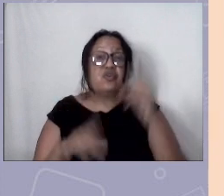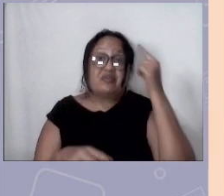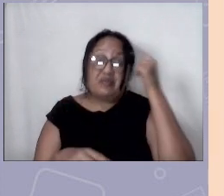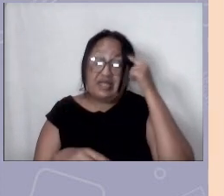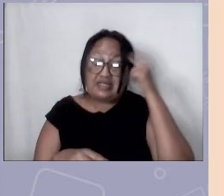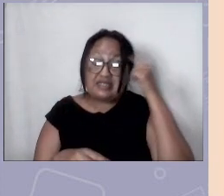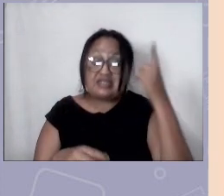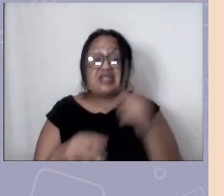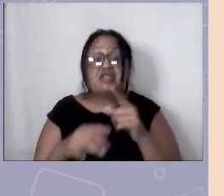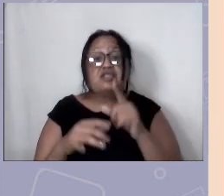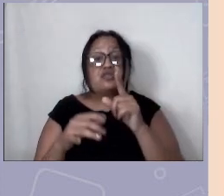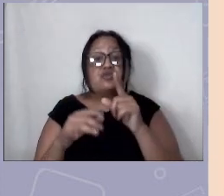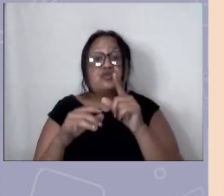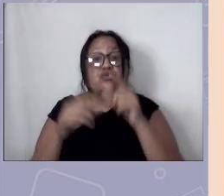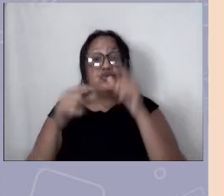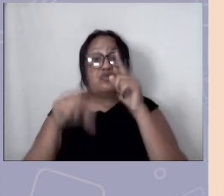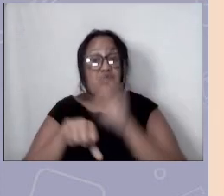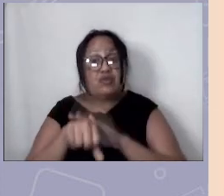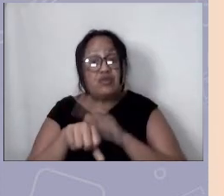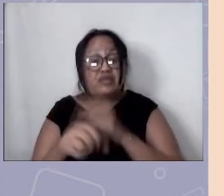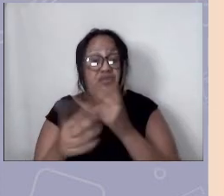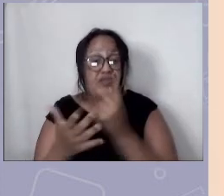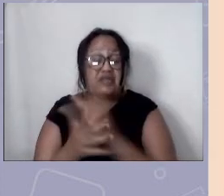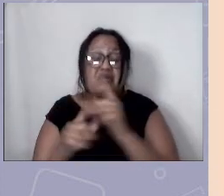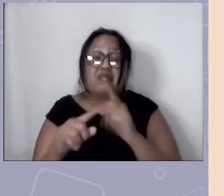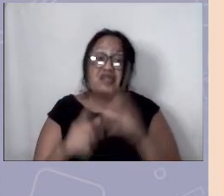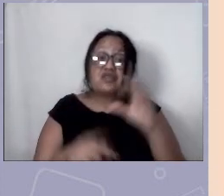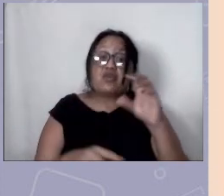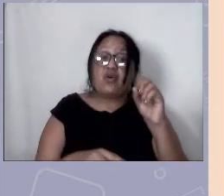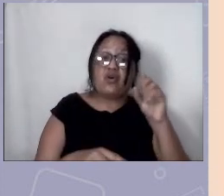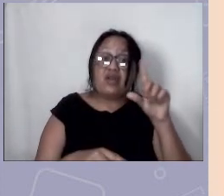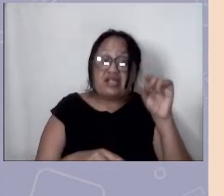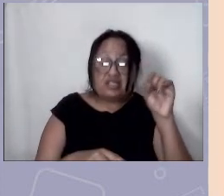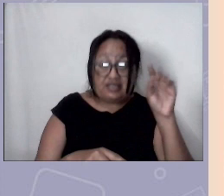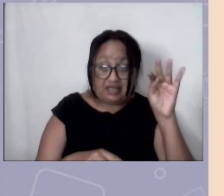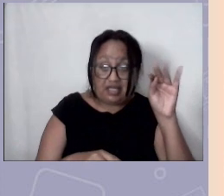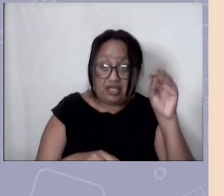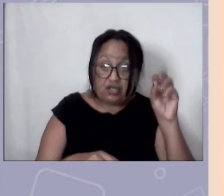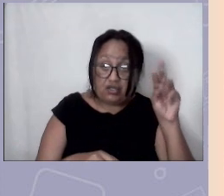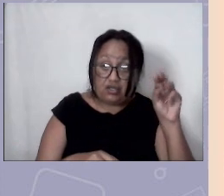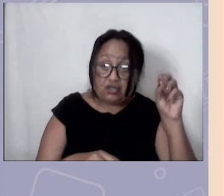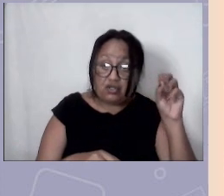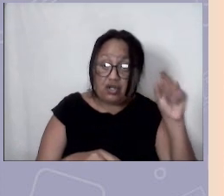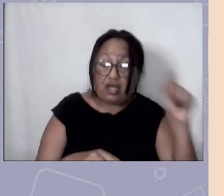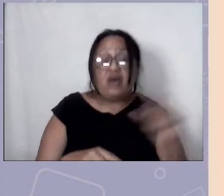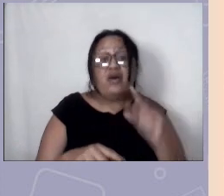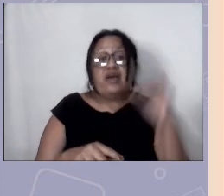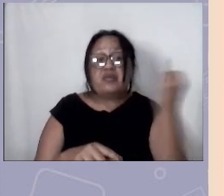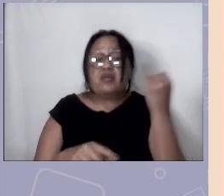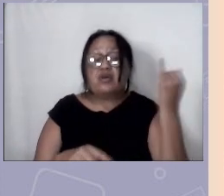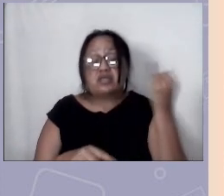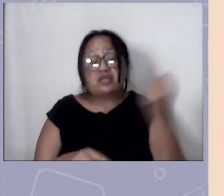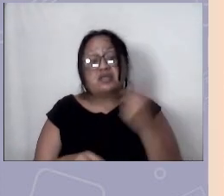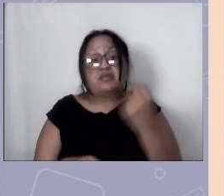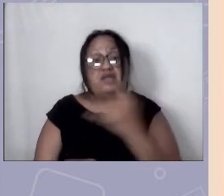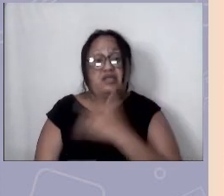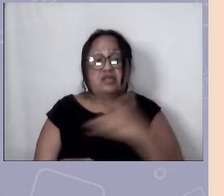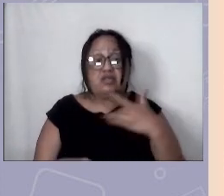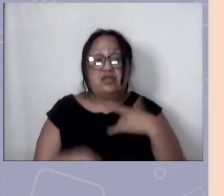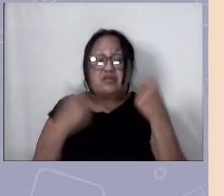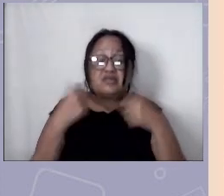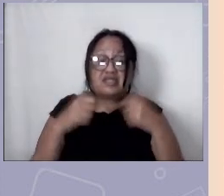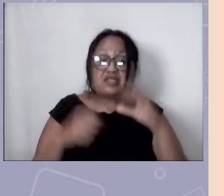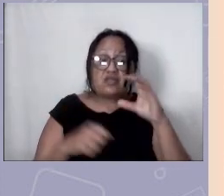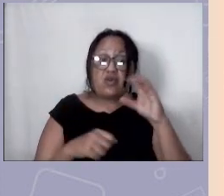do malefício mas o colesterol é um composto químico um componente importante para as nossas células a gente precisa do colesterol